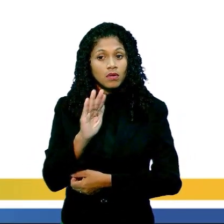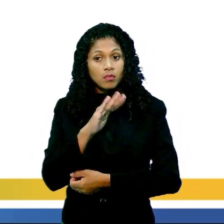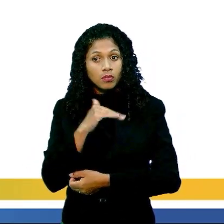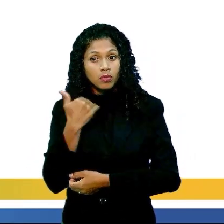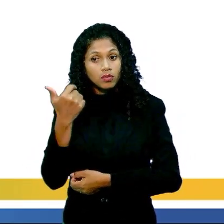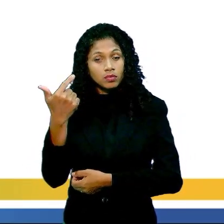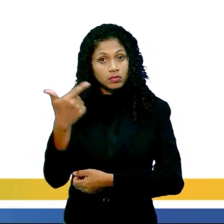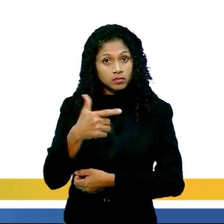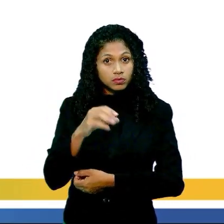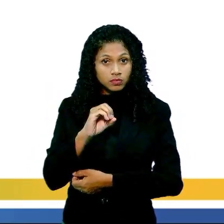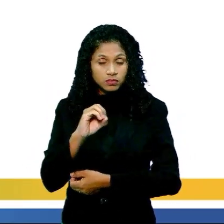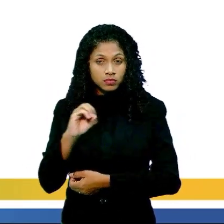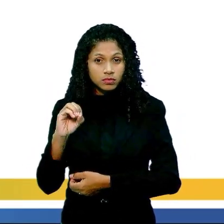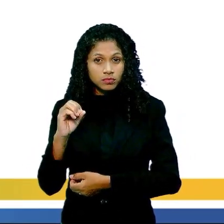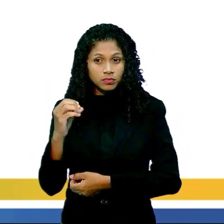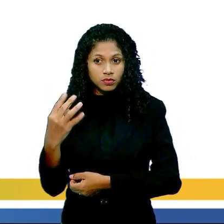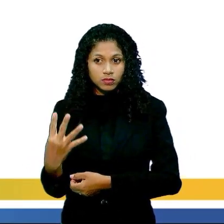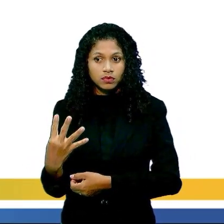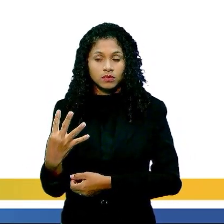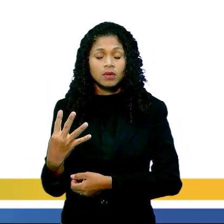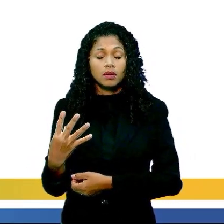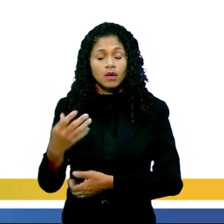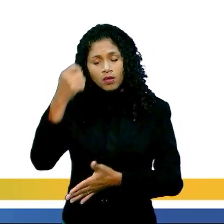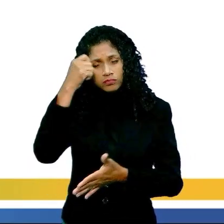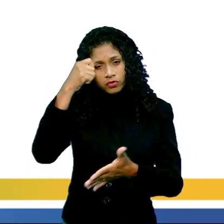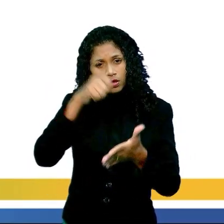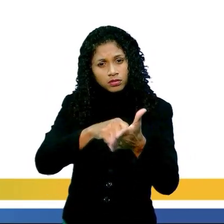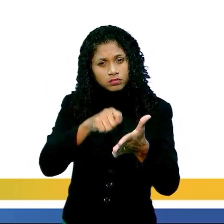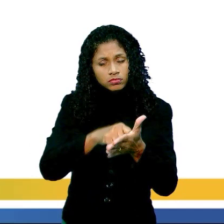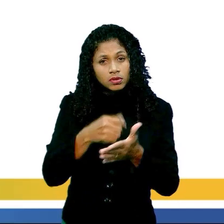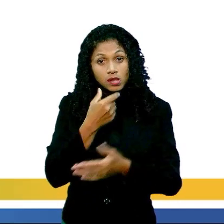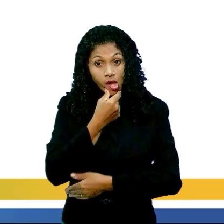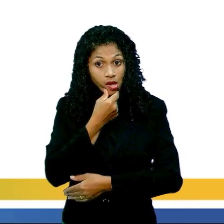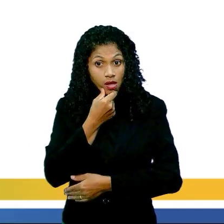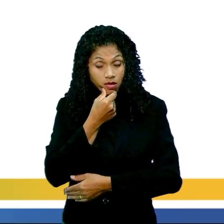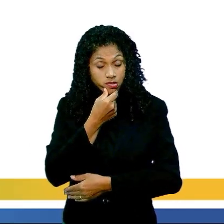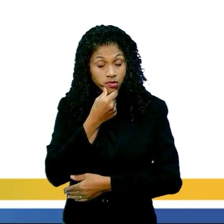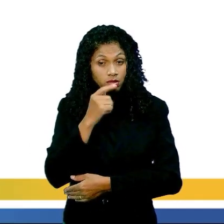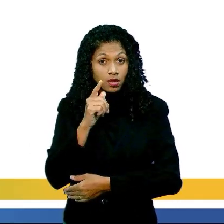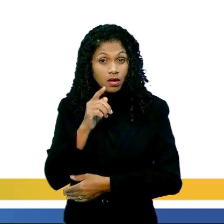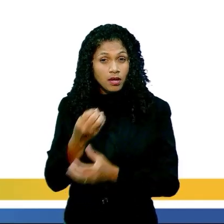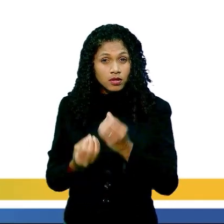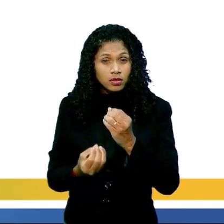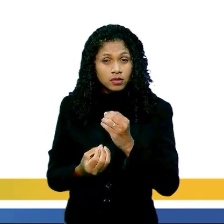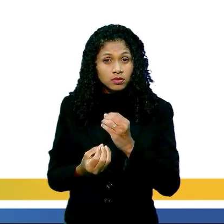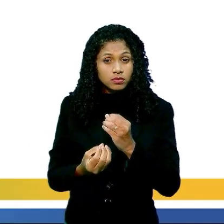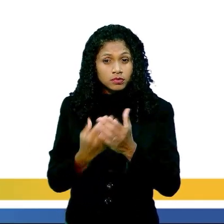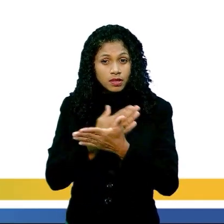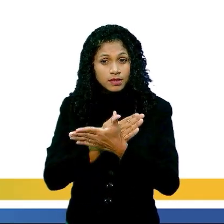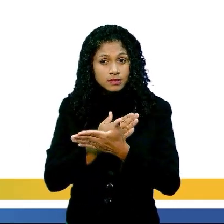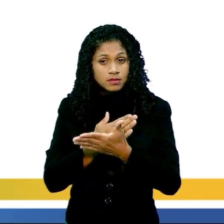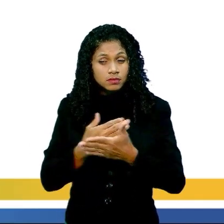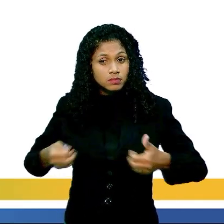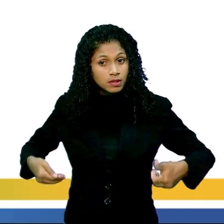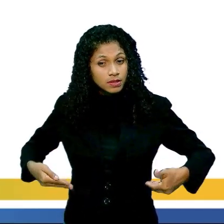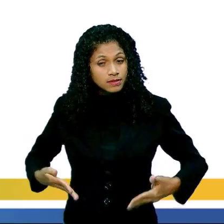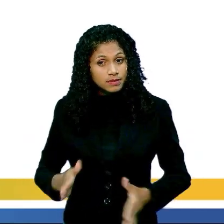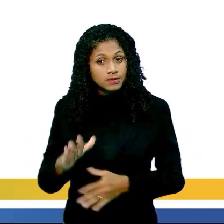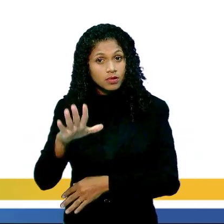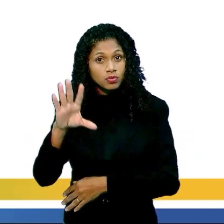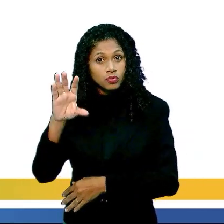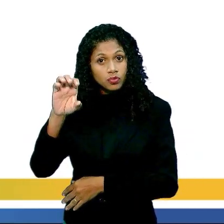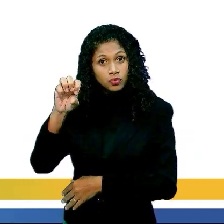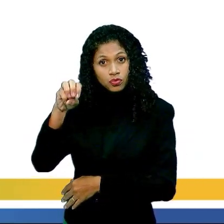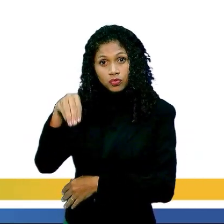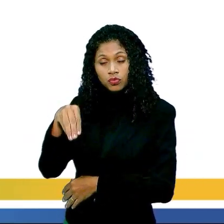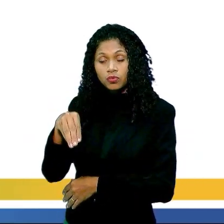em 2004, foi uma escritora americana de origem mexicana que escreveu sobre as questões culturais